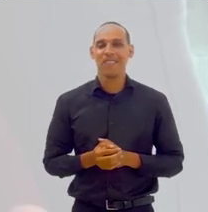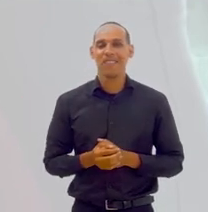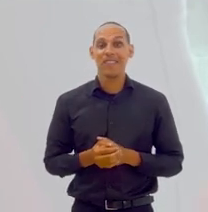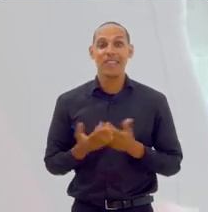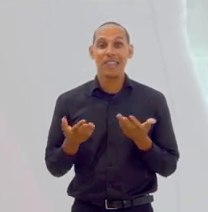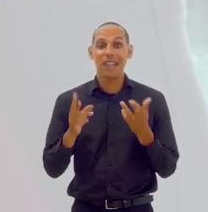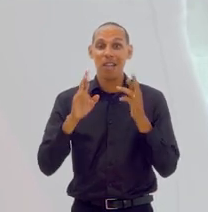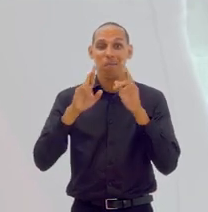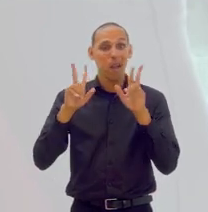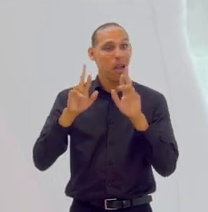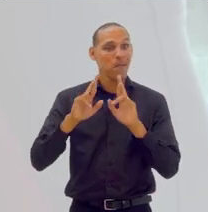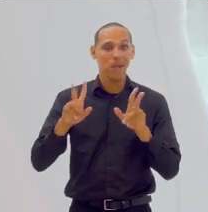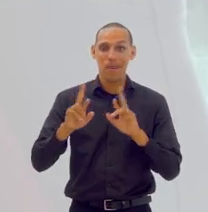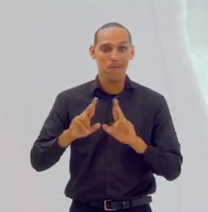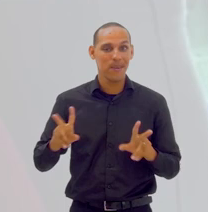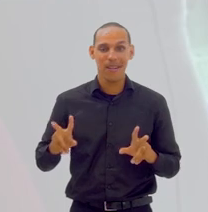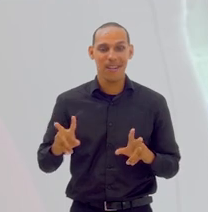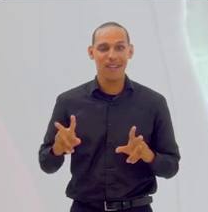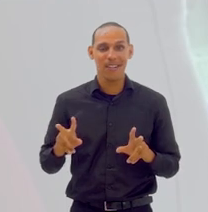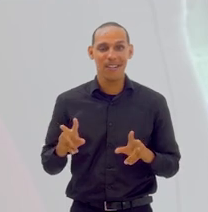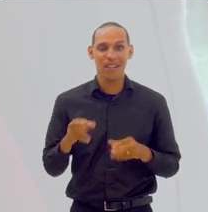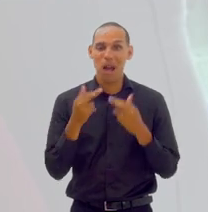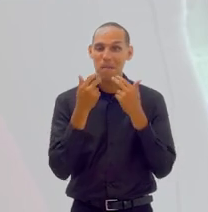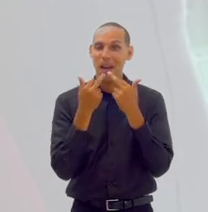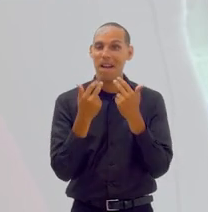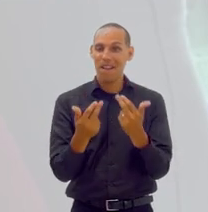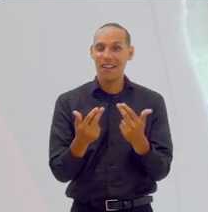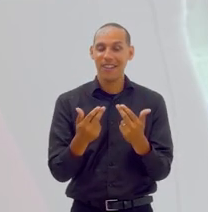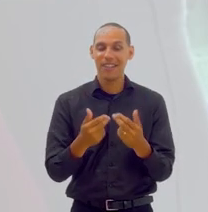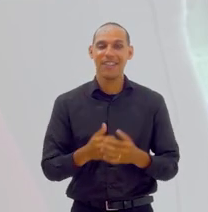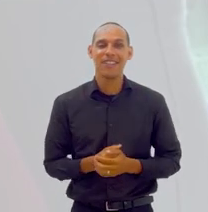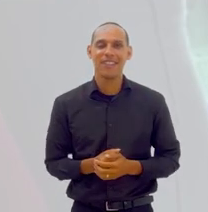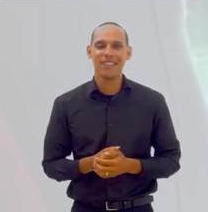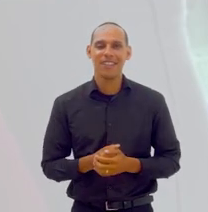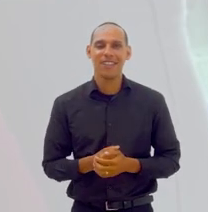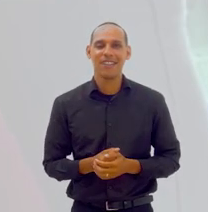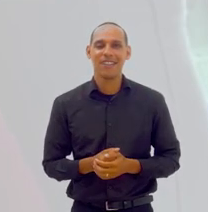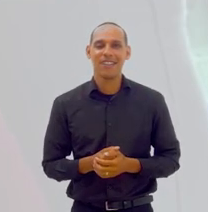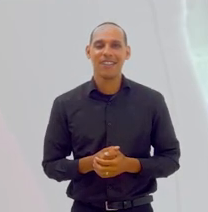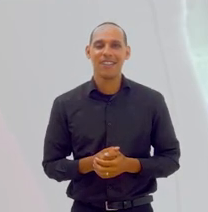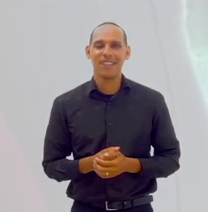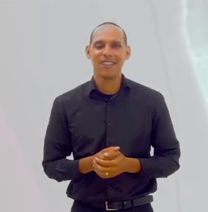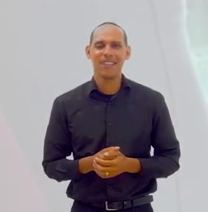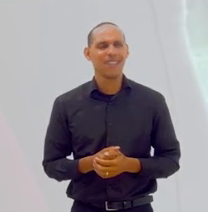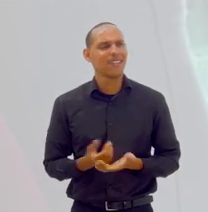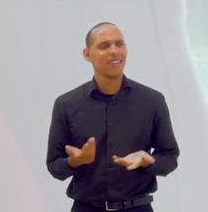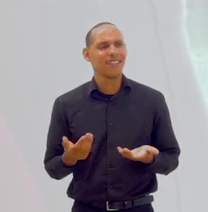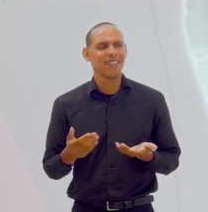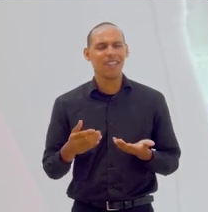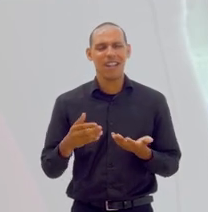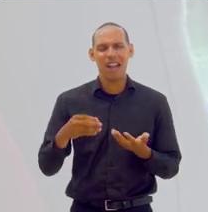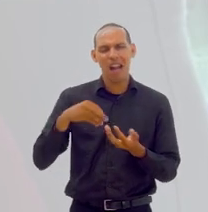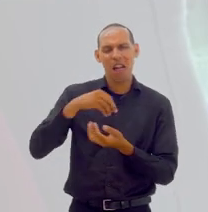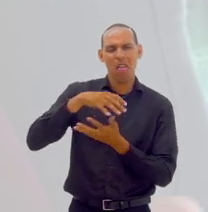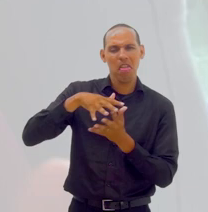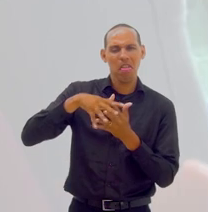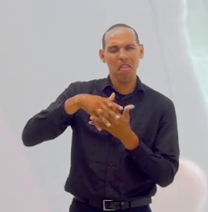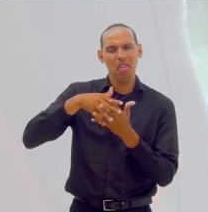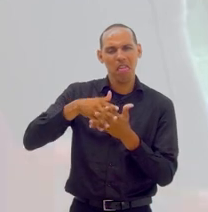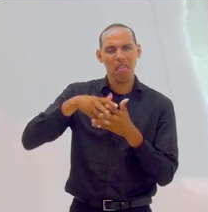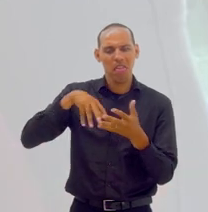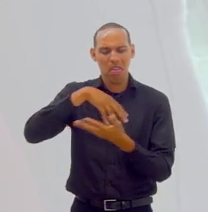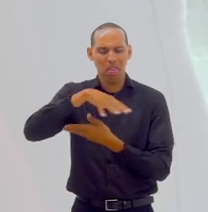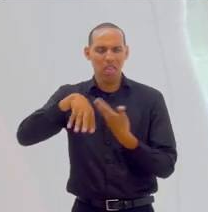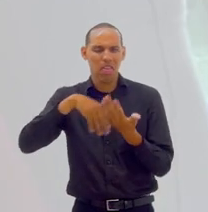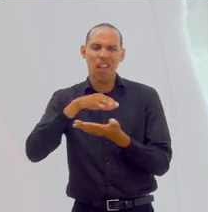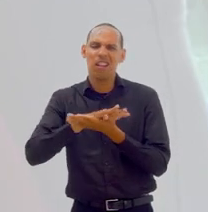Essa disparidade de línguas não chegava a empanar as coisas que